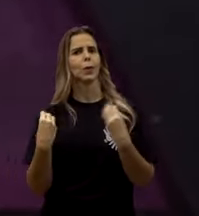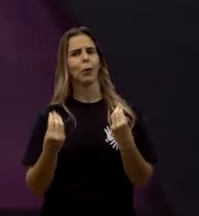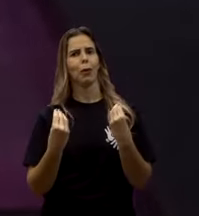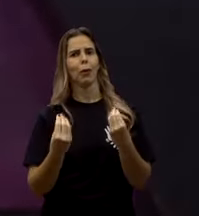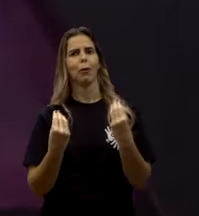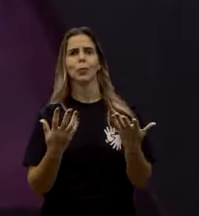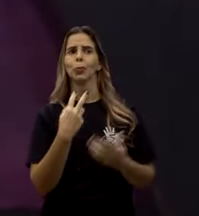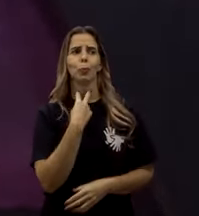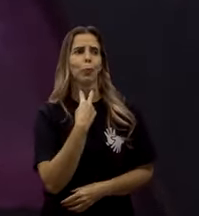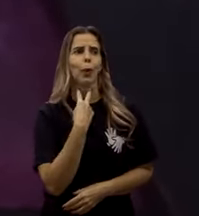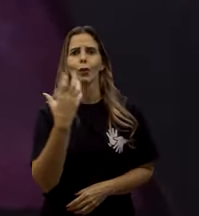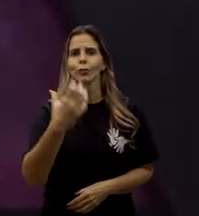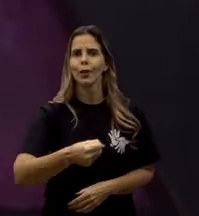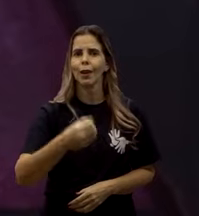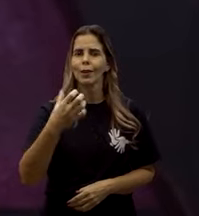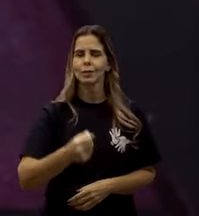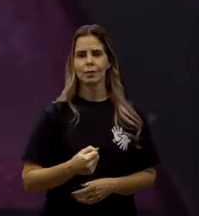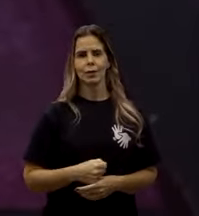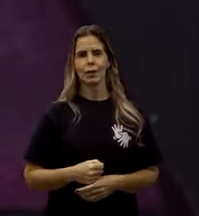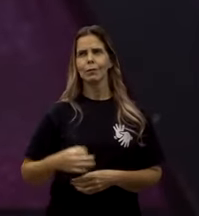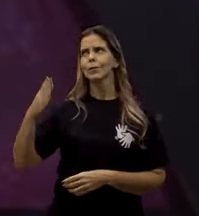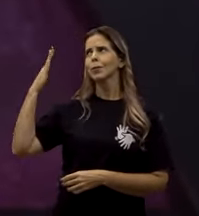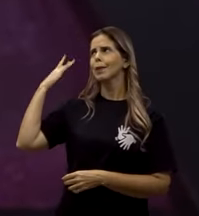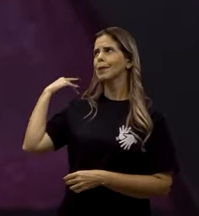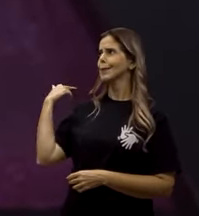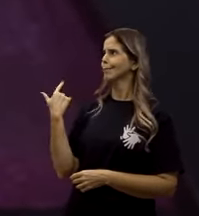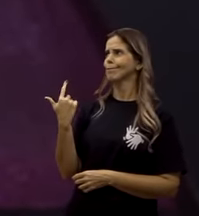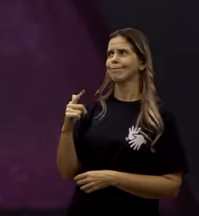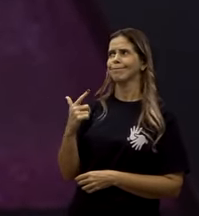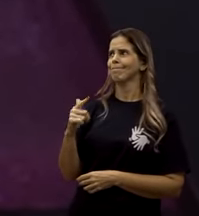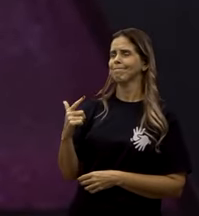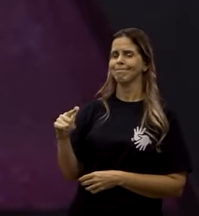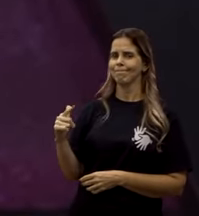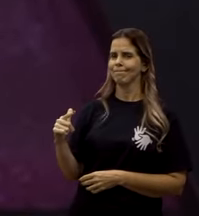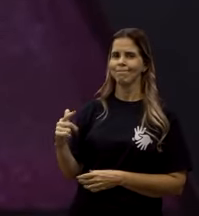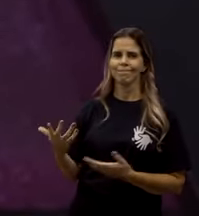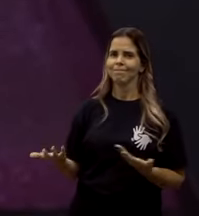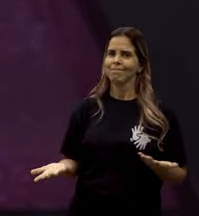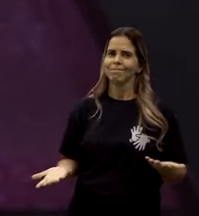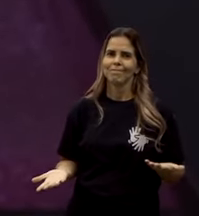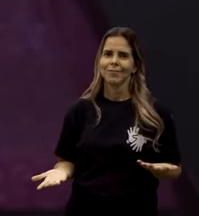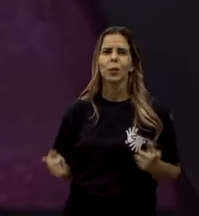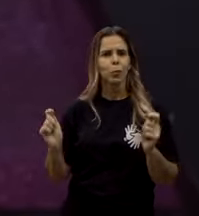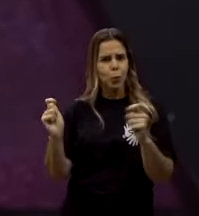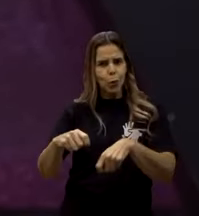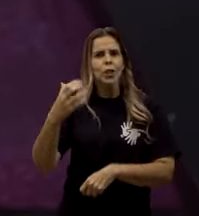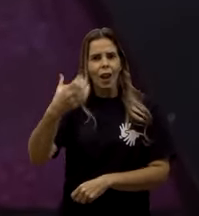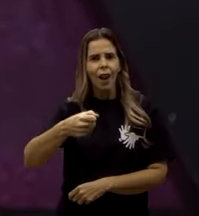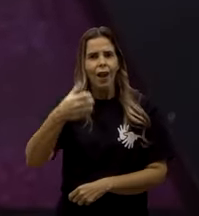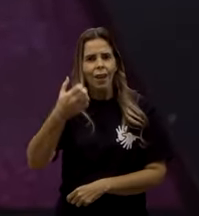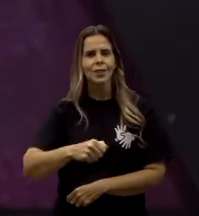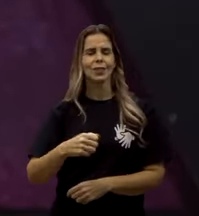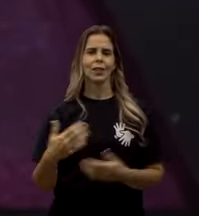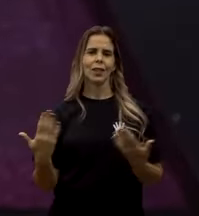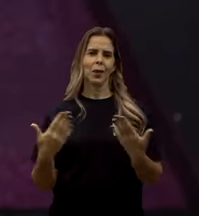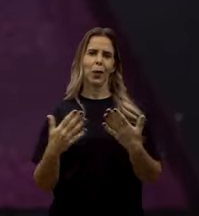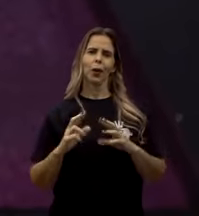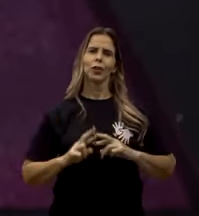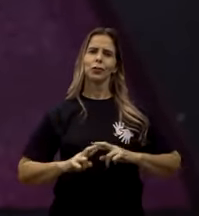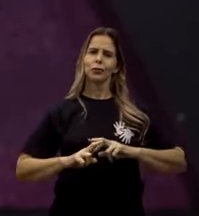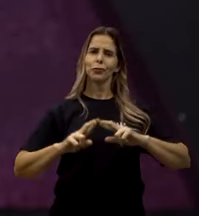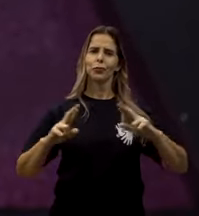na nossa Ju Nossa adolescência não tinha isso até a lactose Jacobina tá sofrendo rejeição